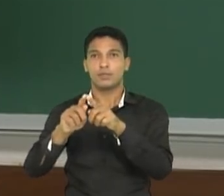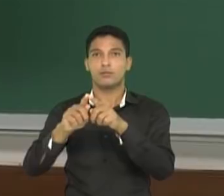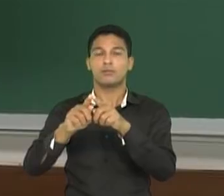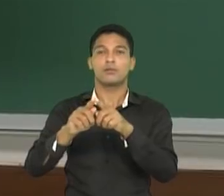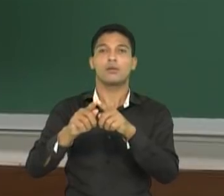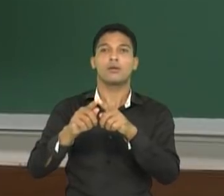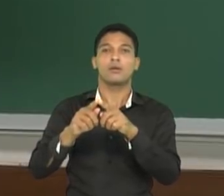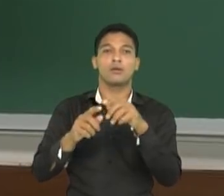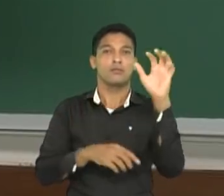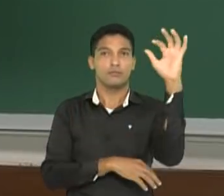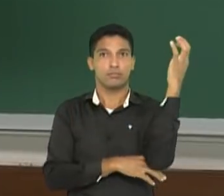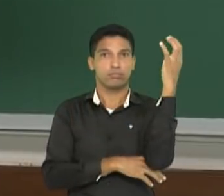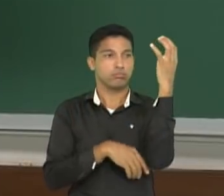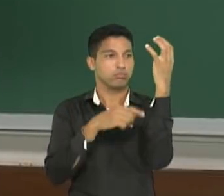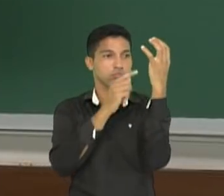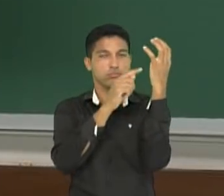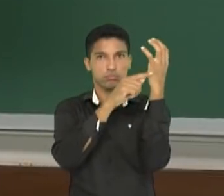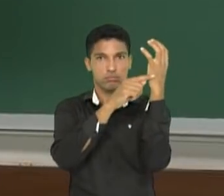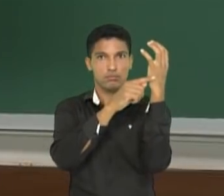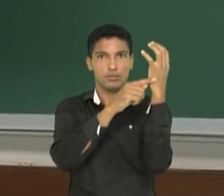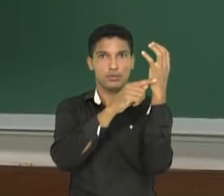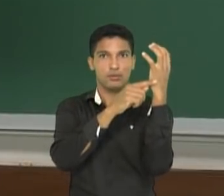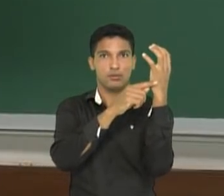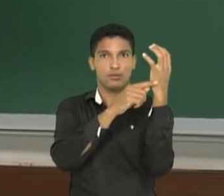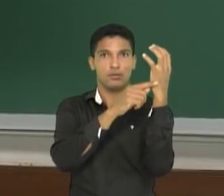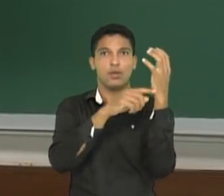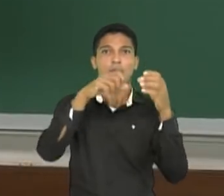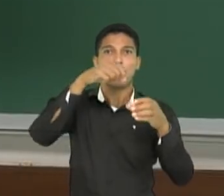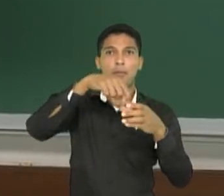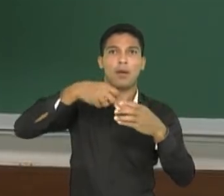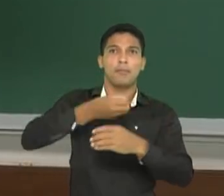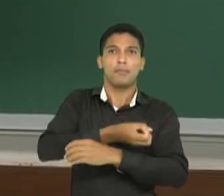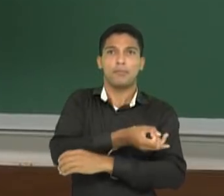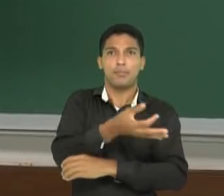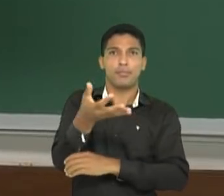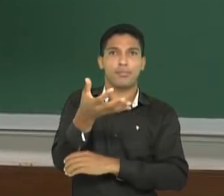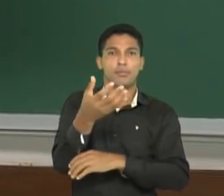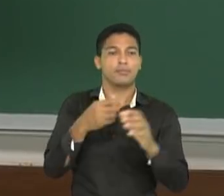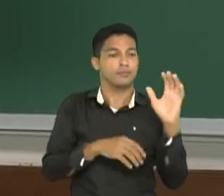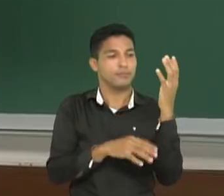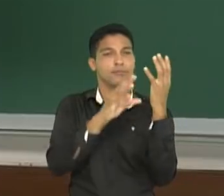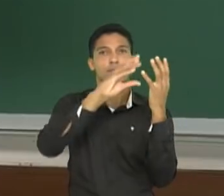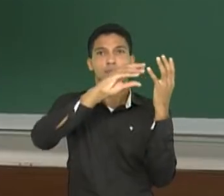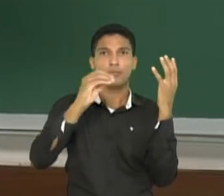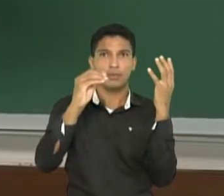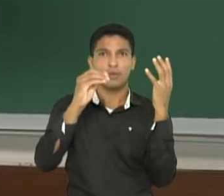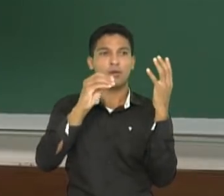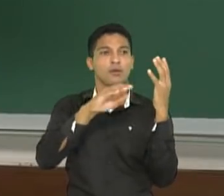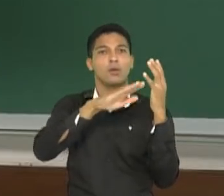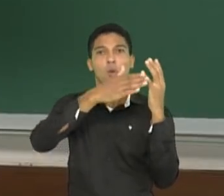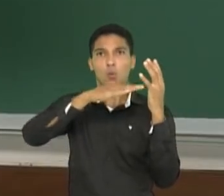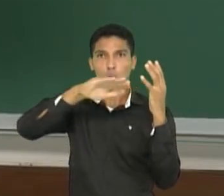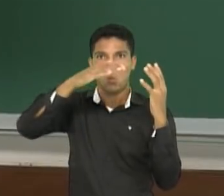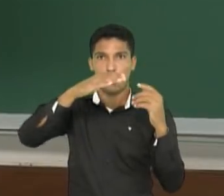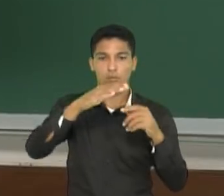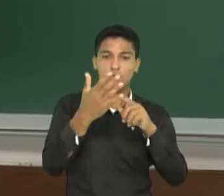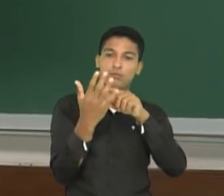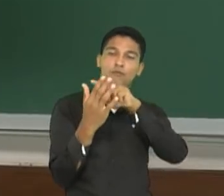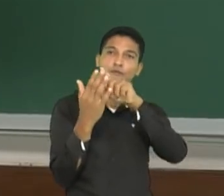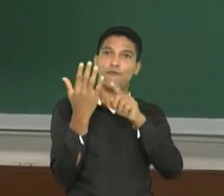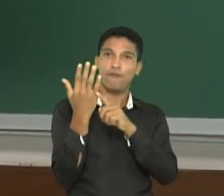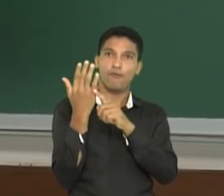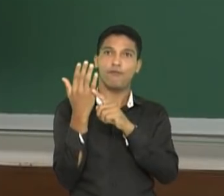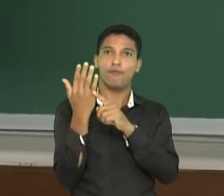né? De temperaturas mais elevadas, acaba se organizando aquele espaço para cultivos ali que são